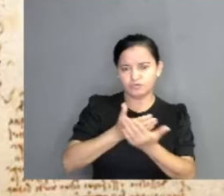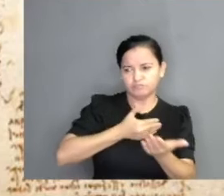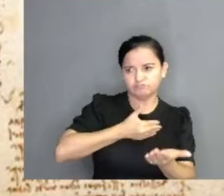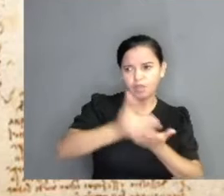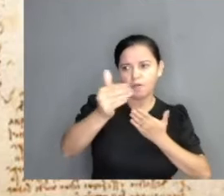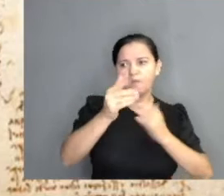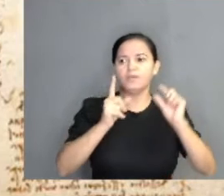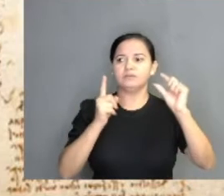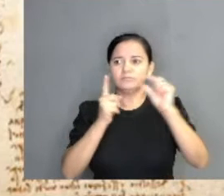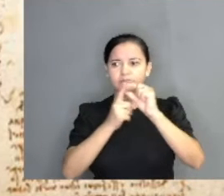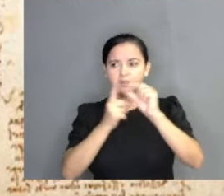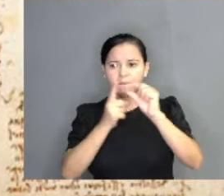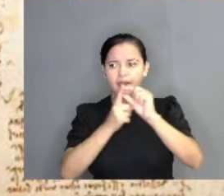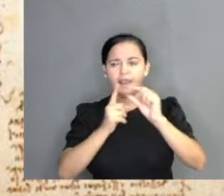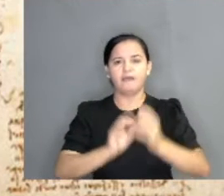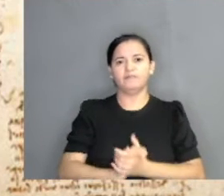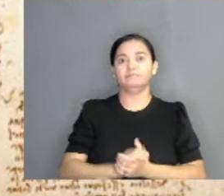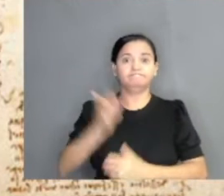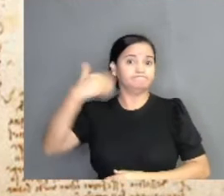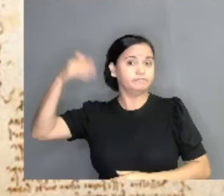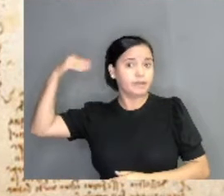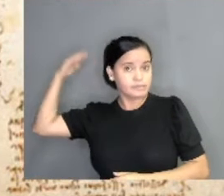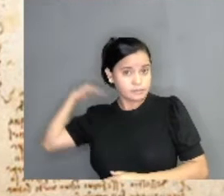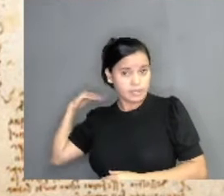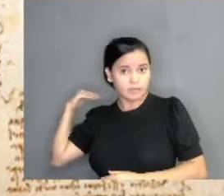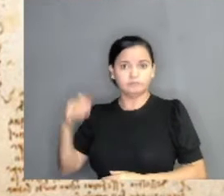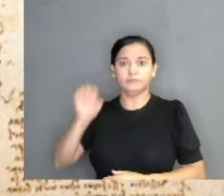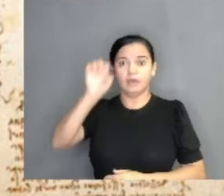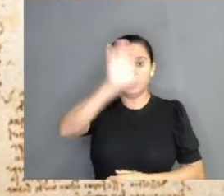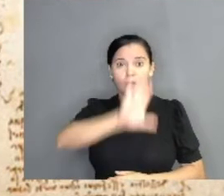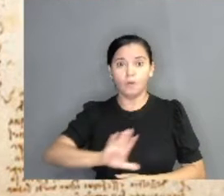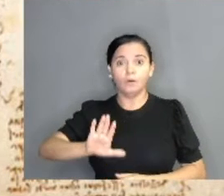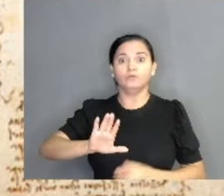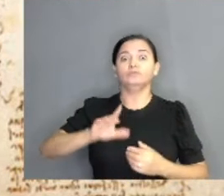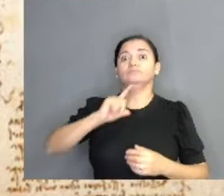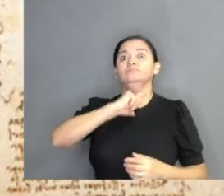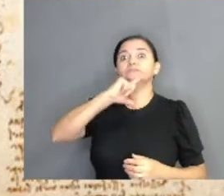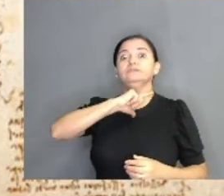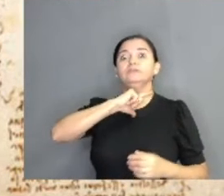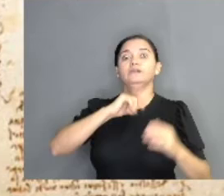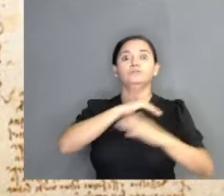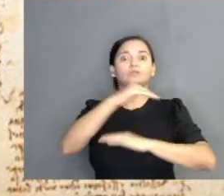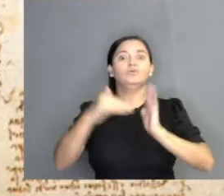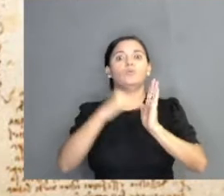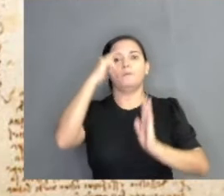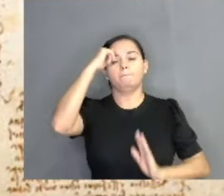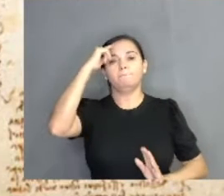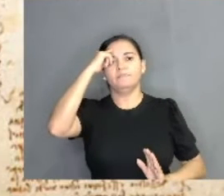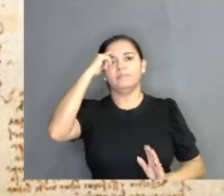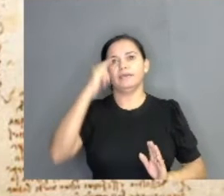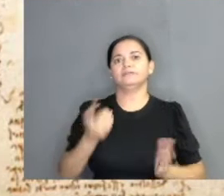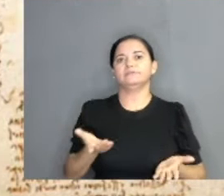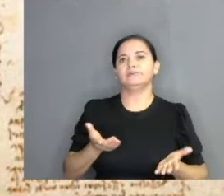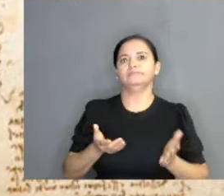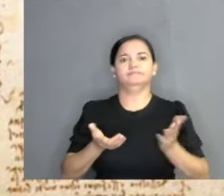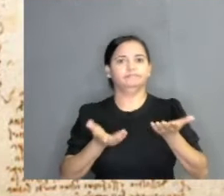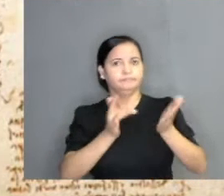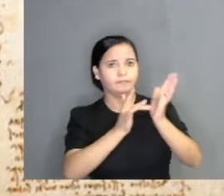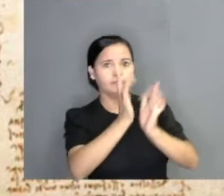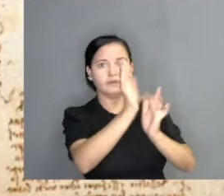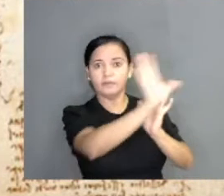todo mundo se auto-intitulava cristão. Depois de um tempo, justamente nesse período que estamos estudando